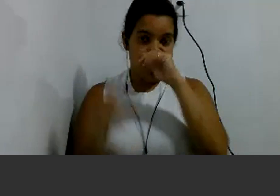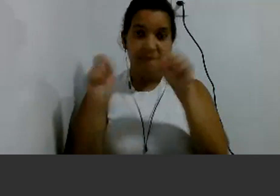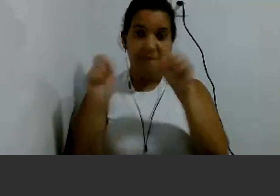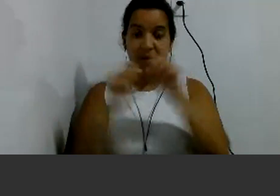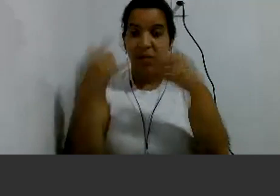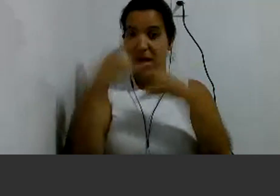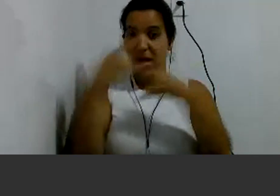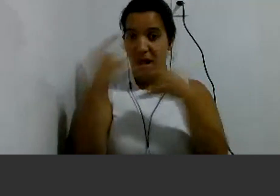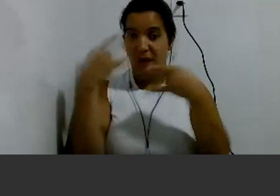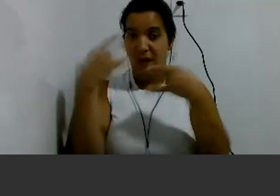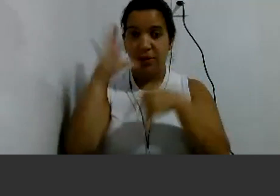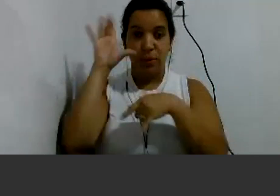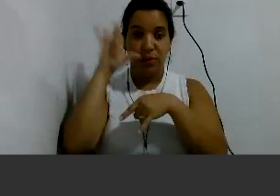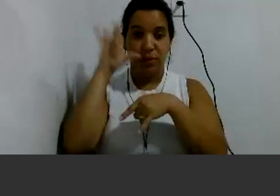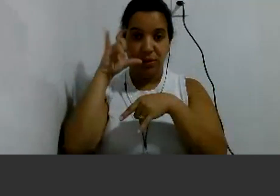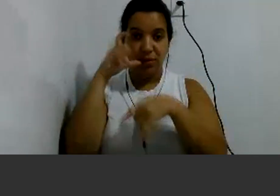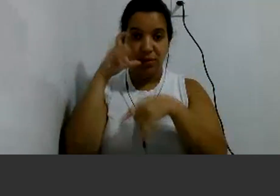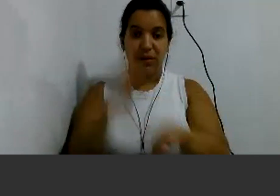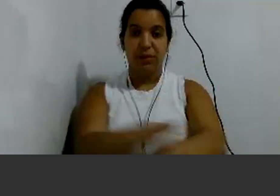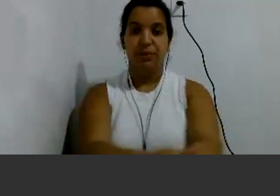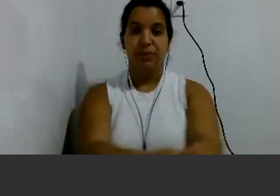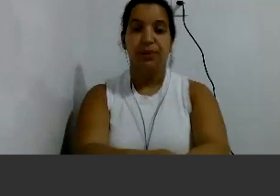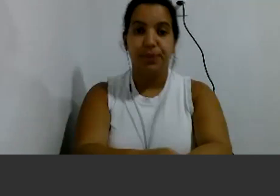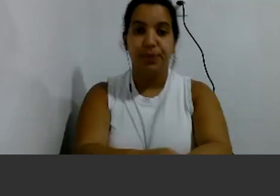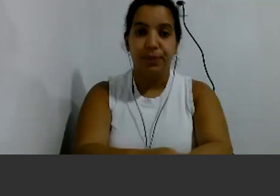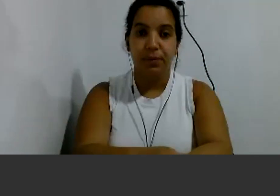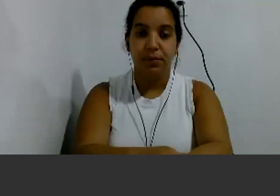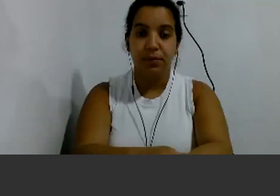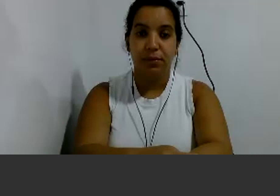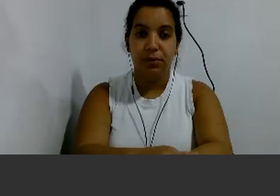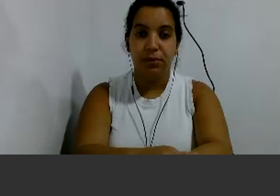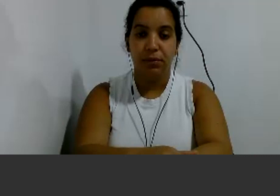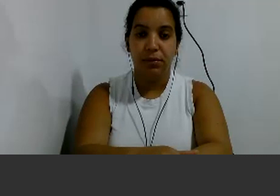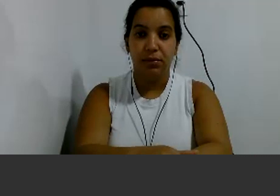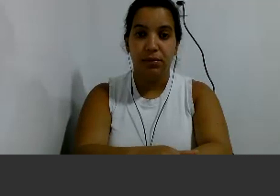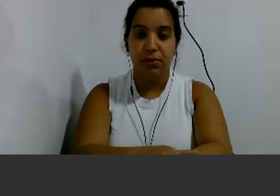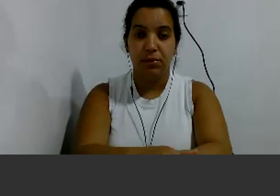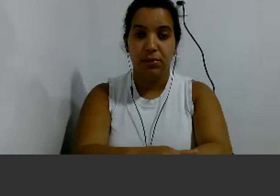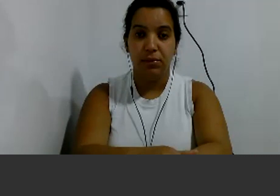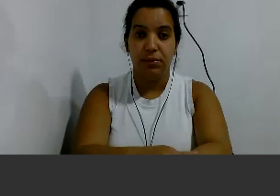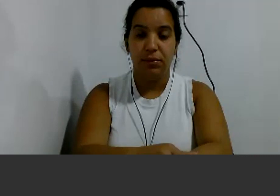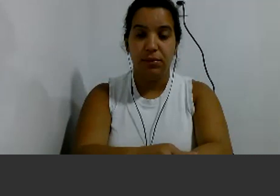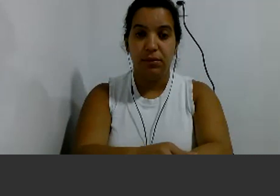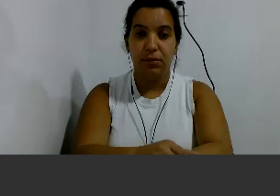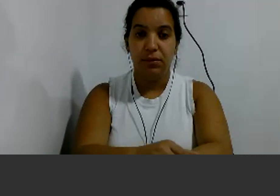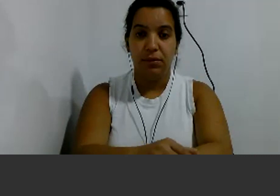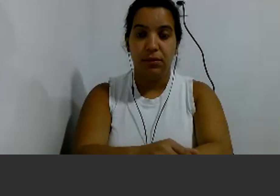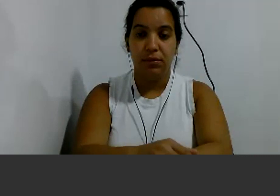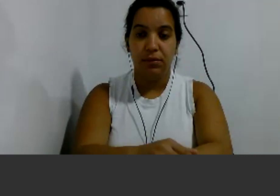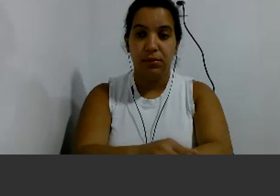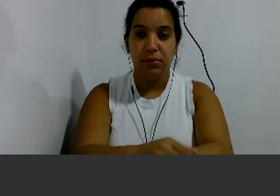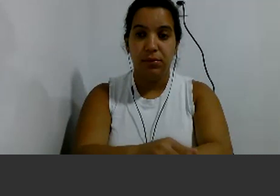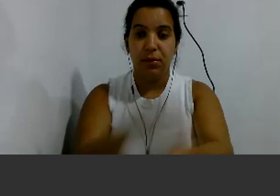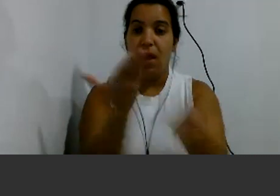live lá no Instagram da Bio sobre as fases laboratoriais. Então, o restante da